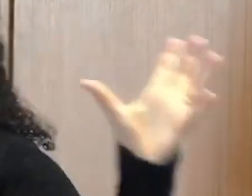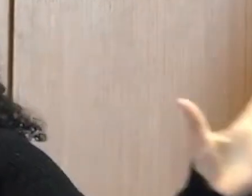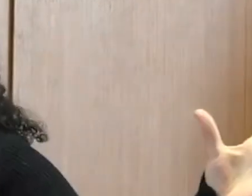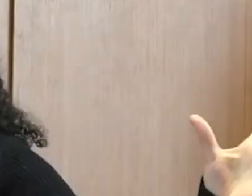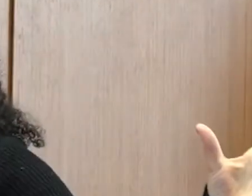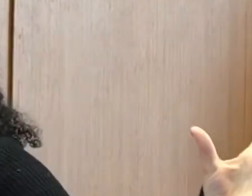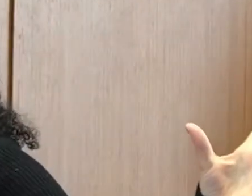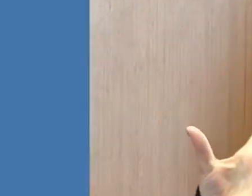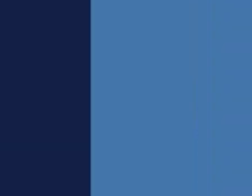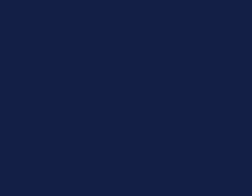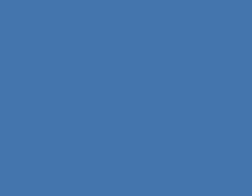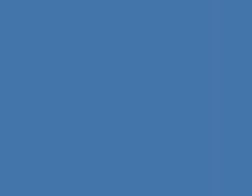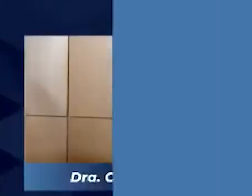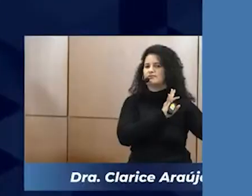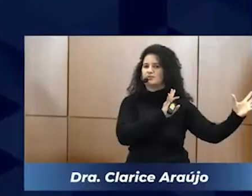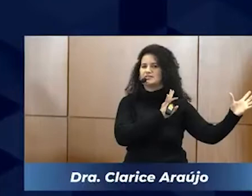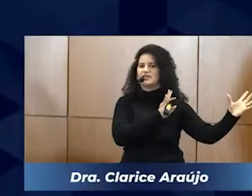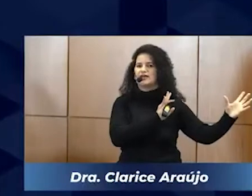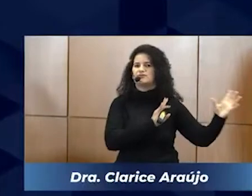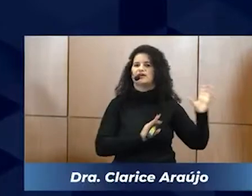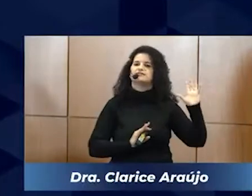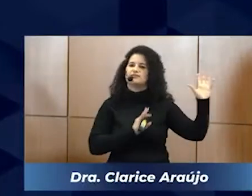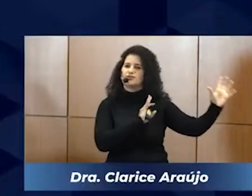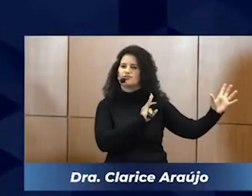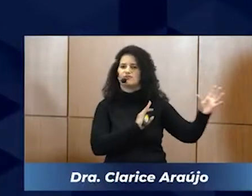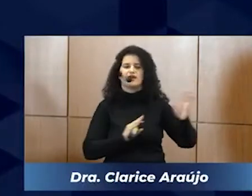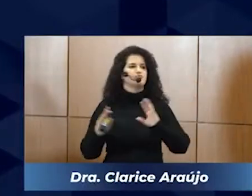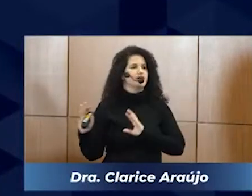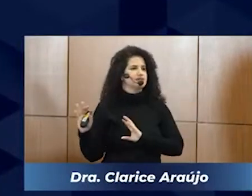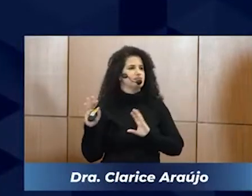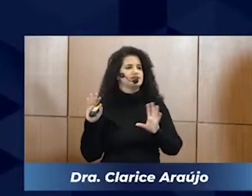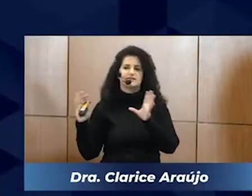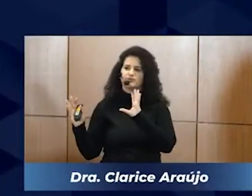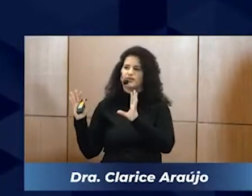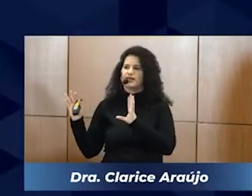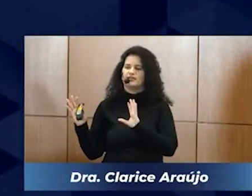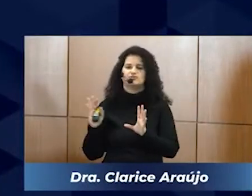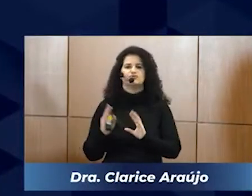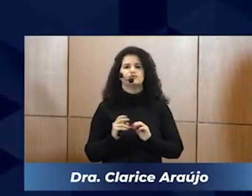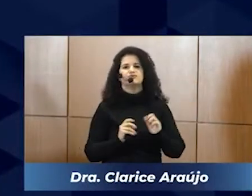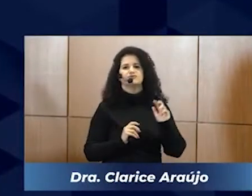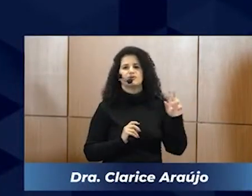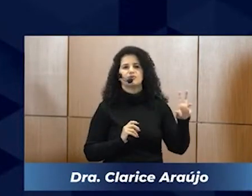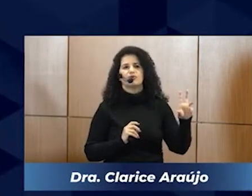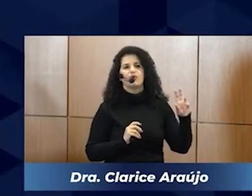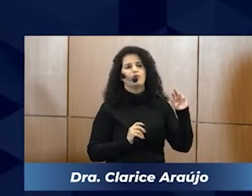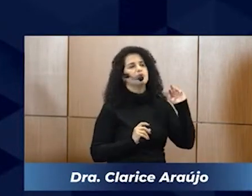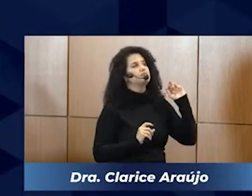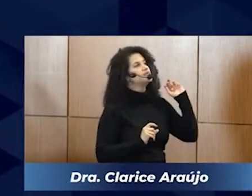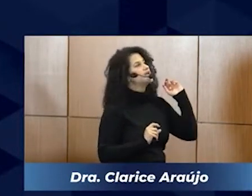CIF, chegando aqui para esse lado da CIF, atividade e participação, tem ali estrutura e